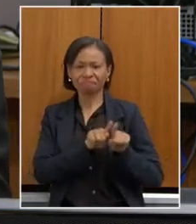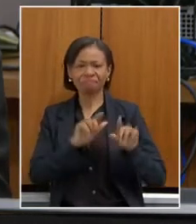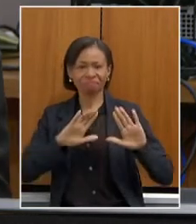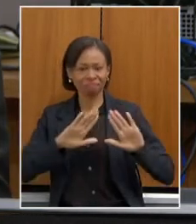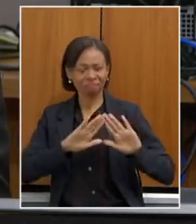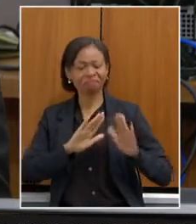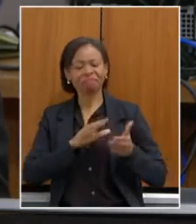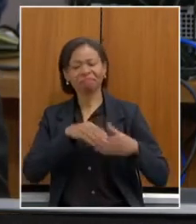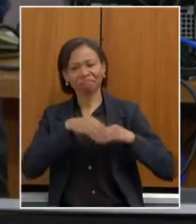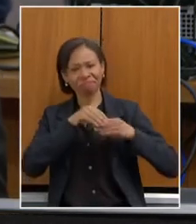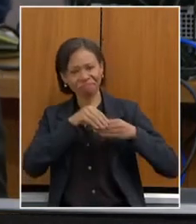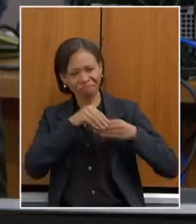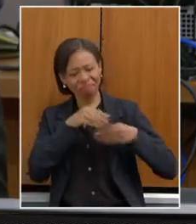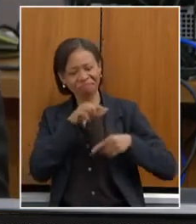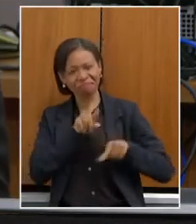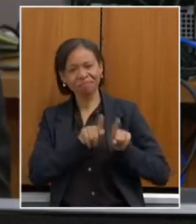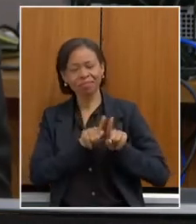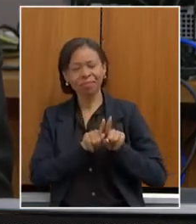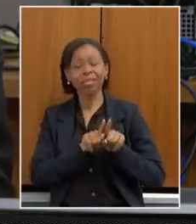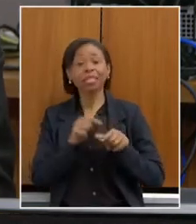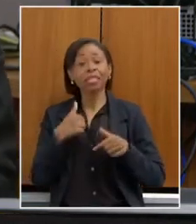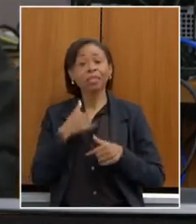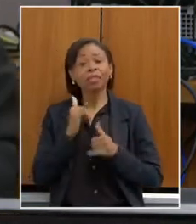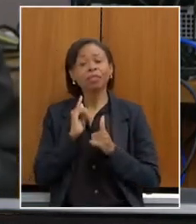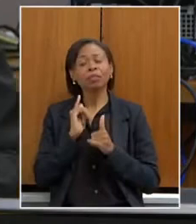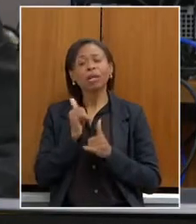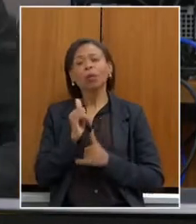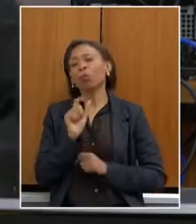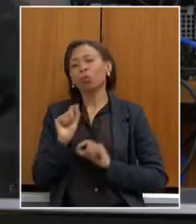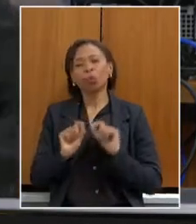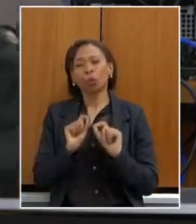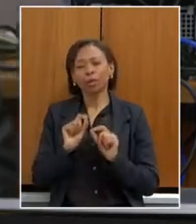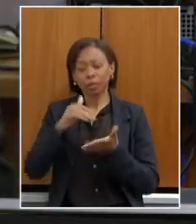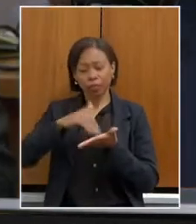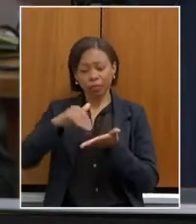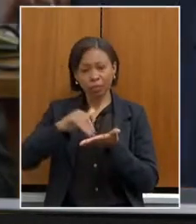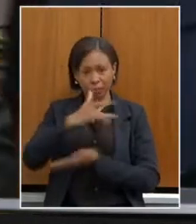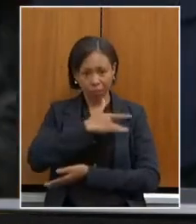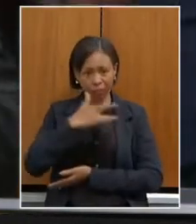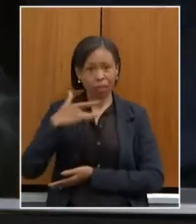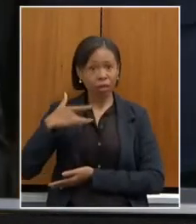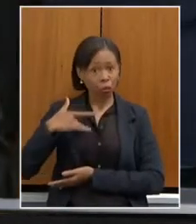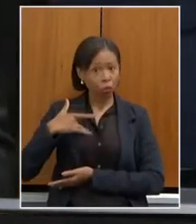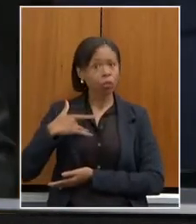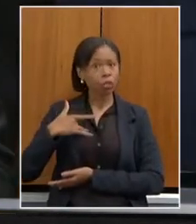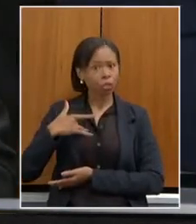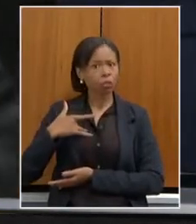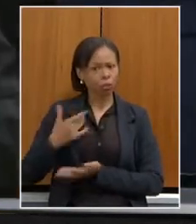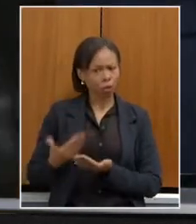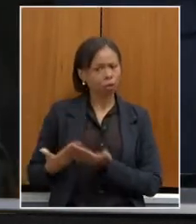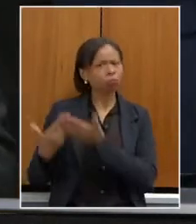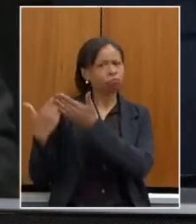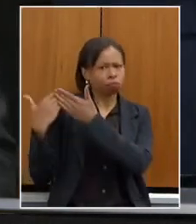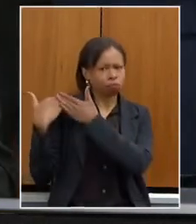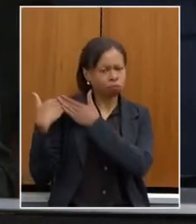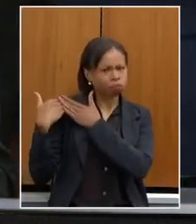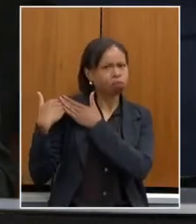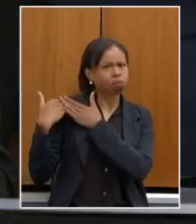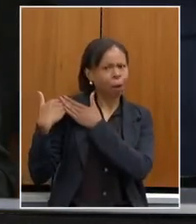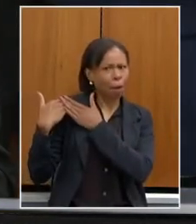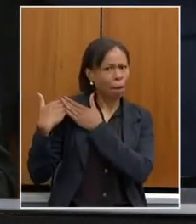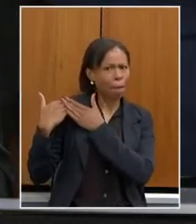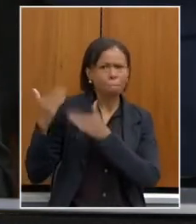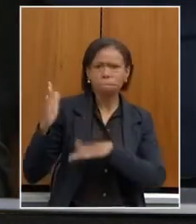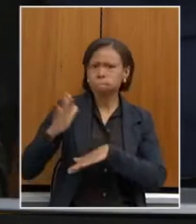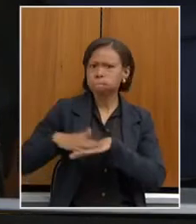calorosa e dizer que a Secretaria de Saúde vem demonstrando seu papel muito mais muito além do